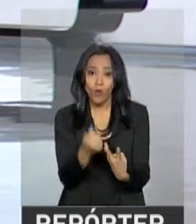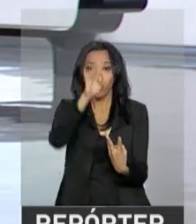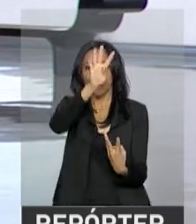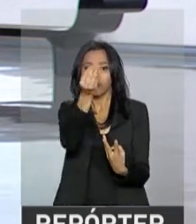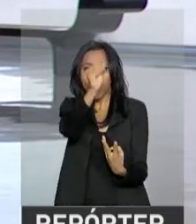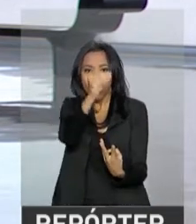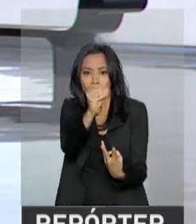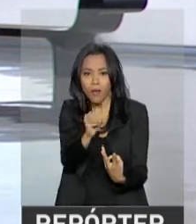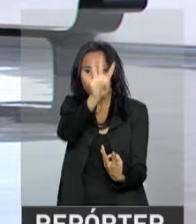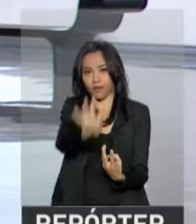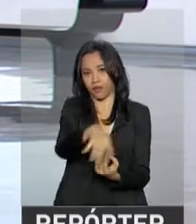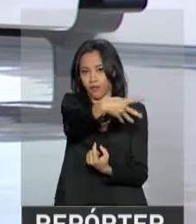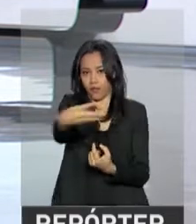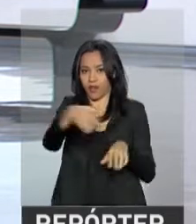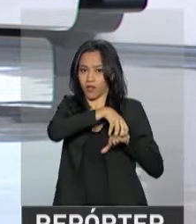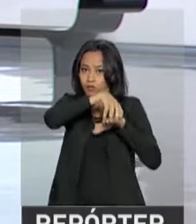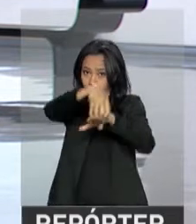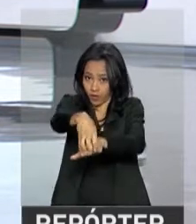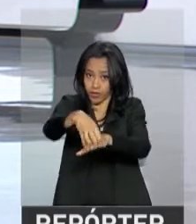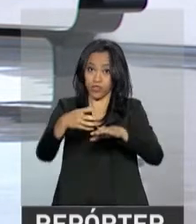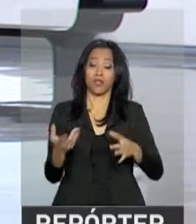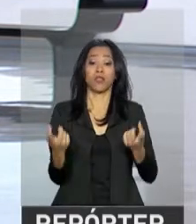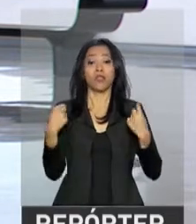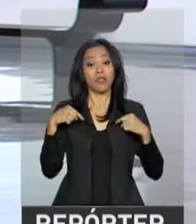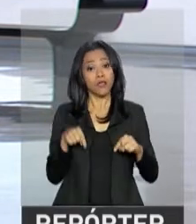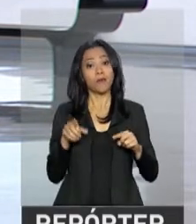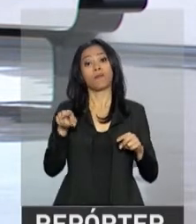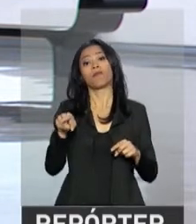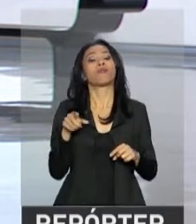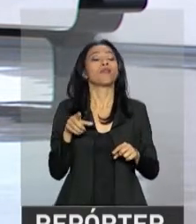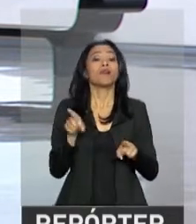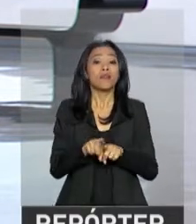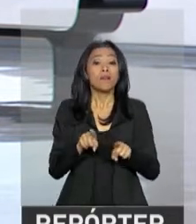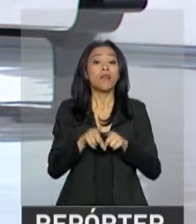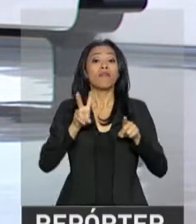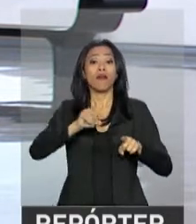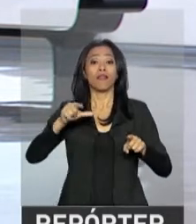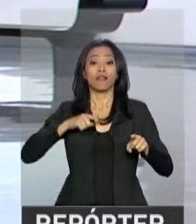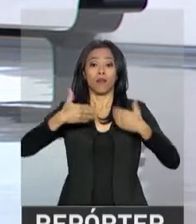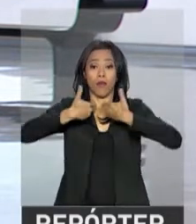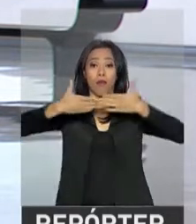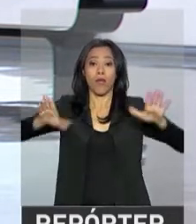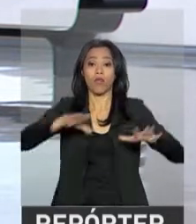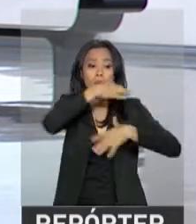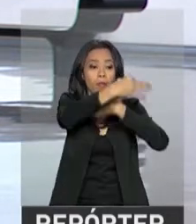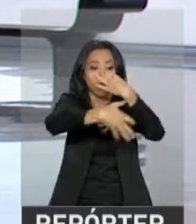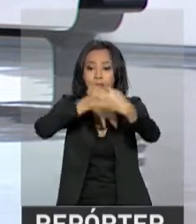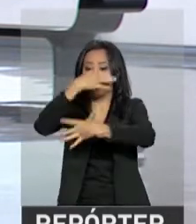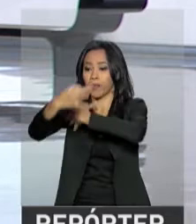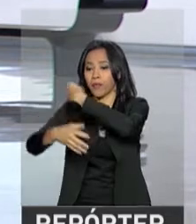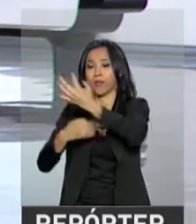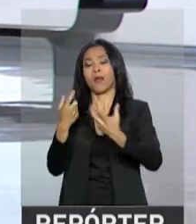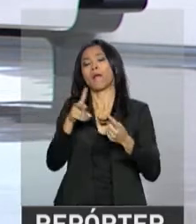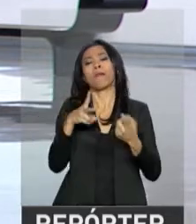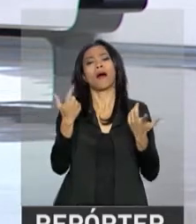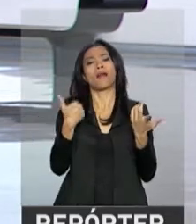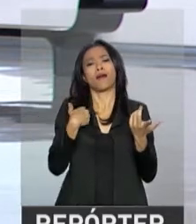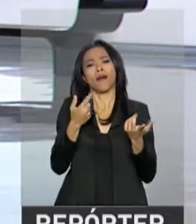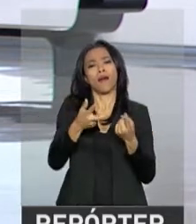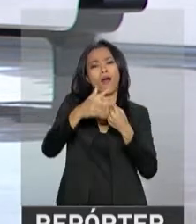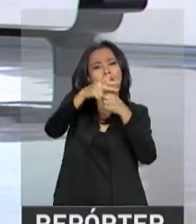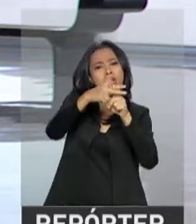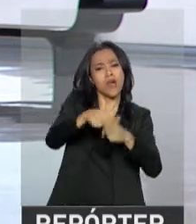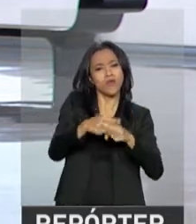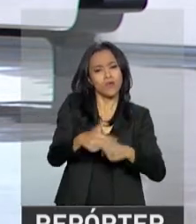nacional do petróleo vai fazer uma consulta pública sobre os reajustes dos preços dos combustíveis